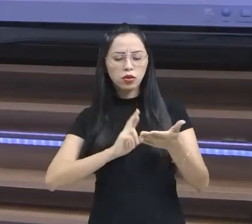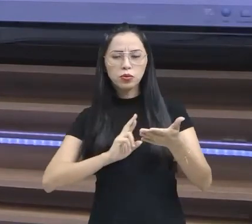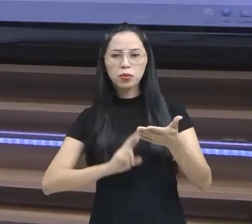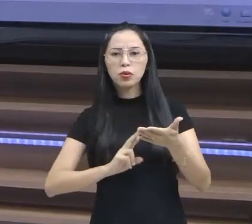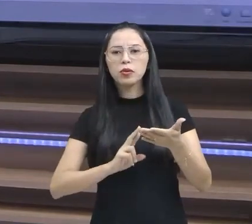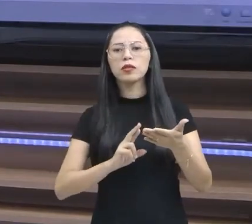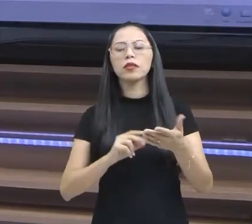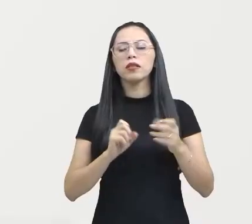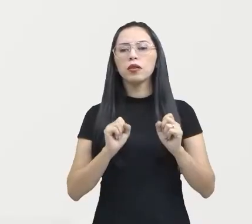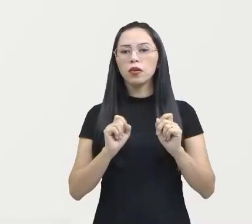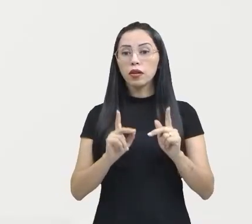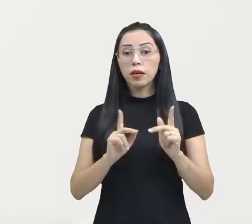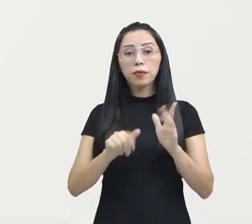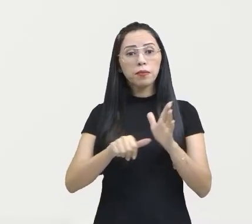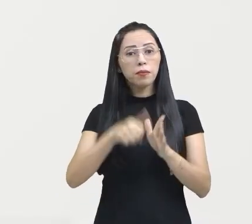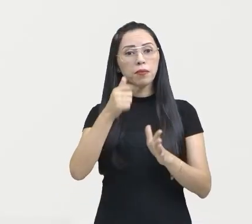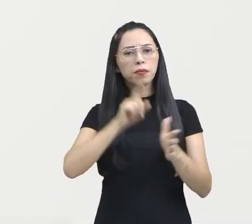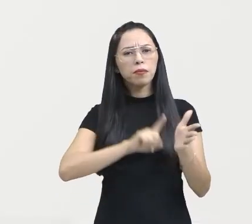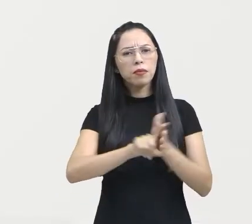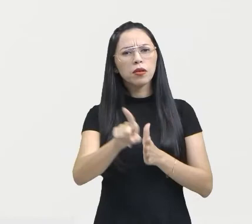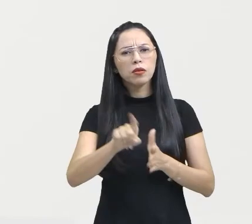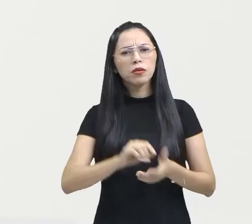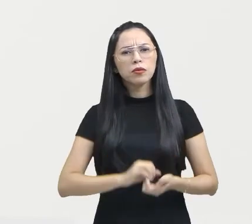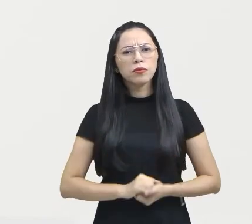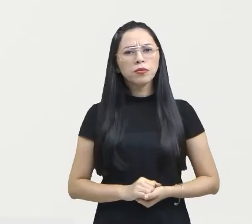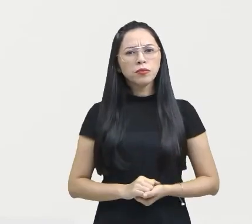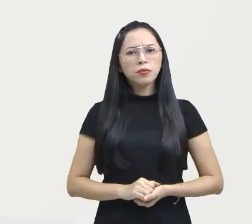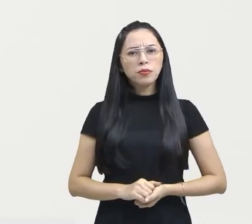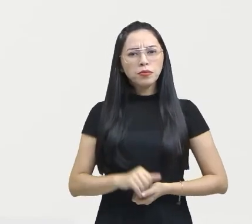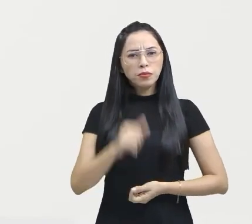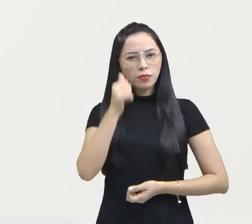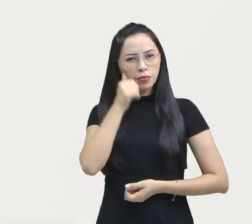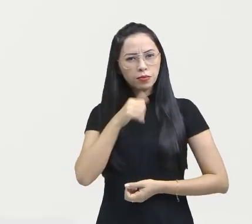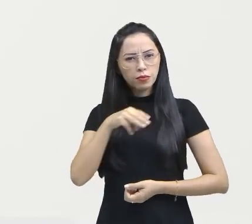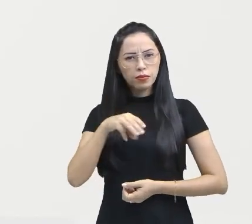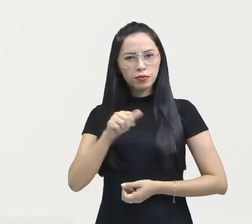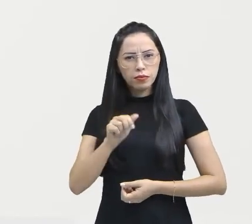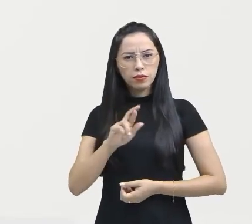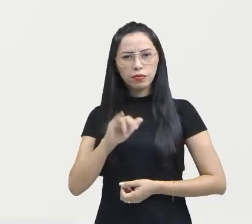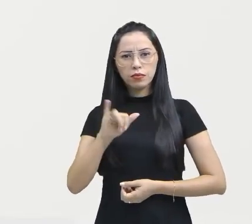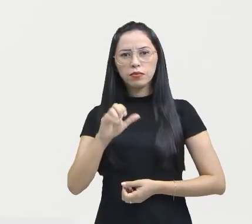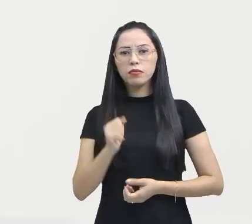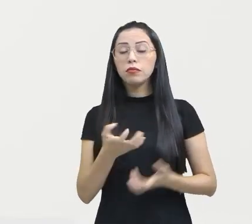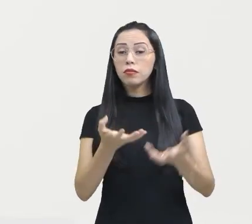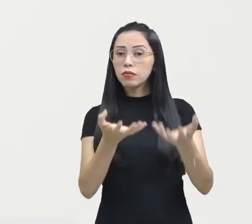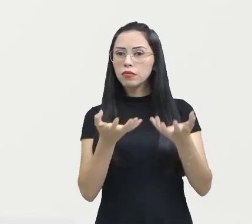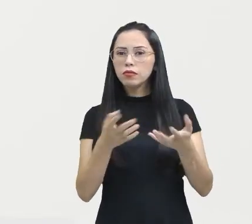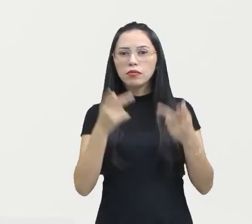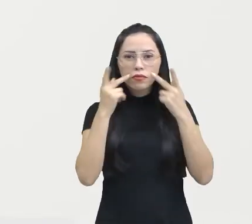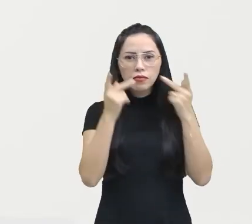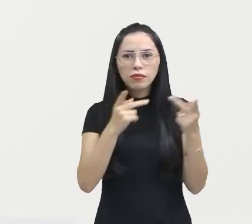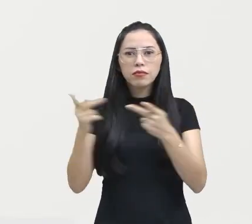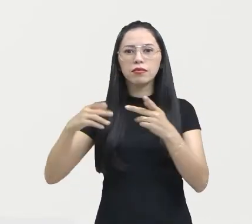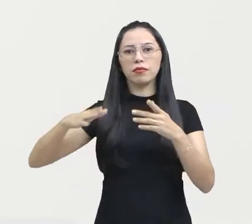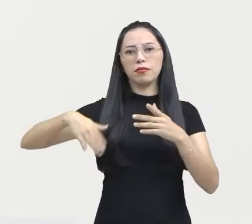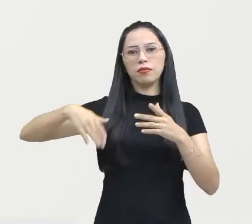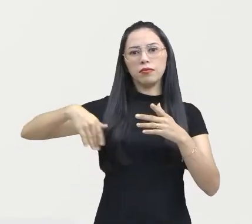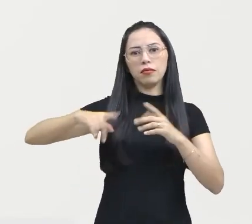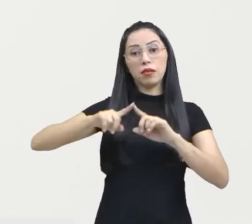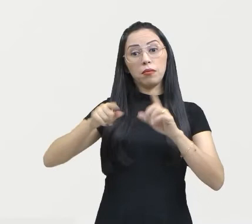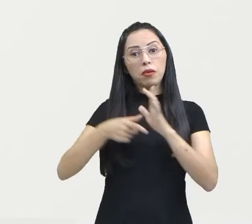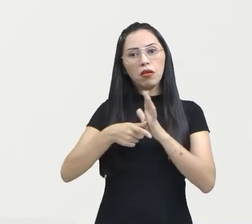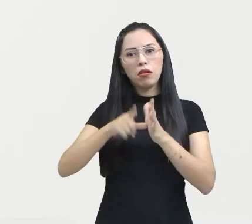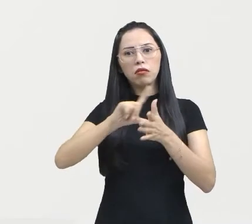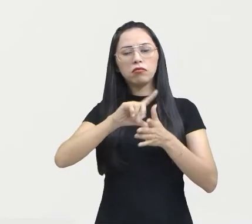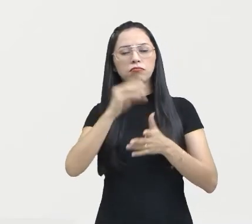vocês. Vamos ao primeiro problema. Maria estava querendo ir à praia em dia ensolarado. Para isso, viu a previsão do tempo